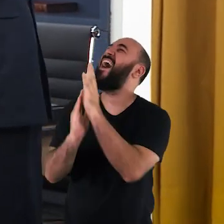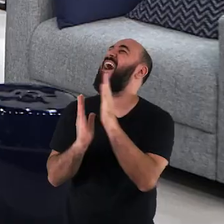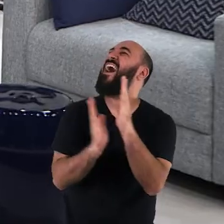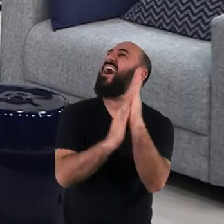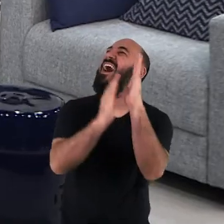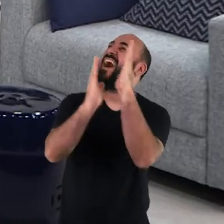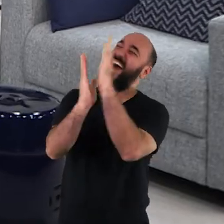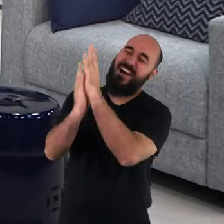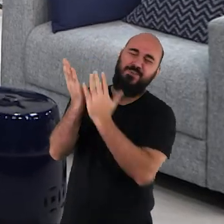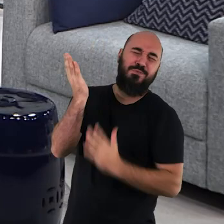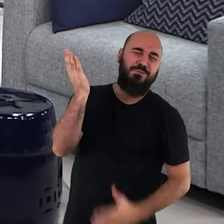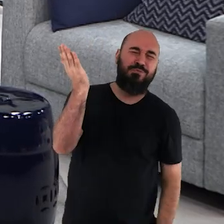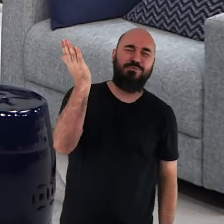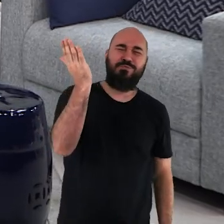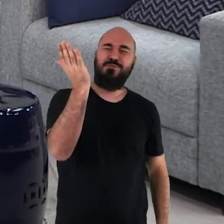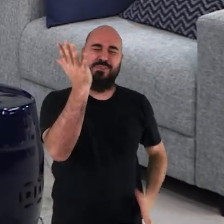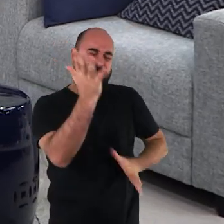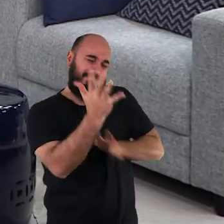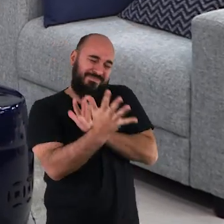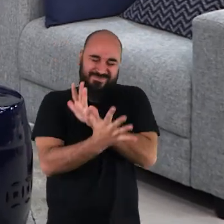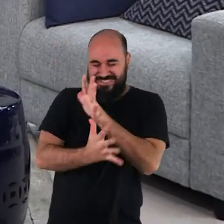louvor.